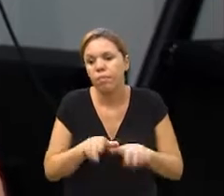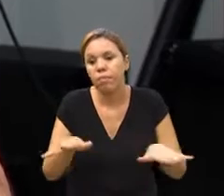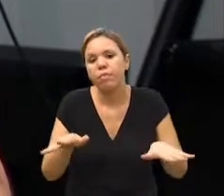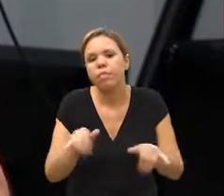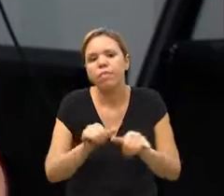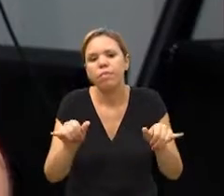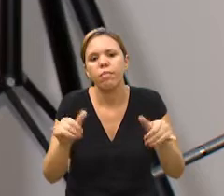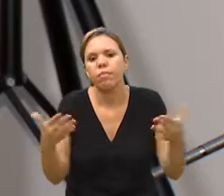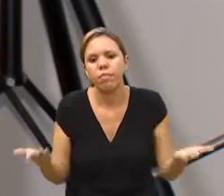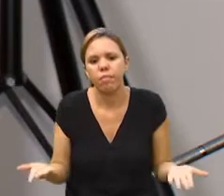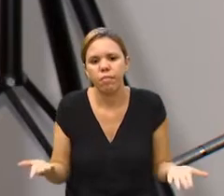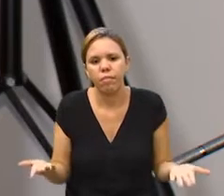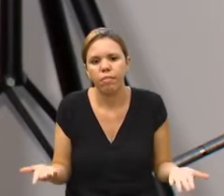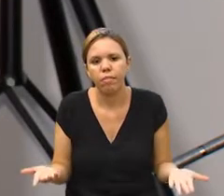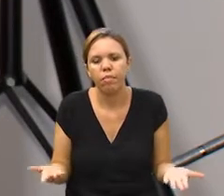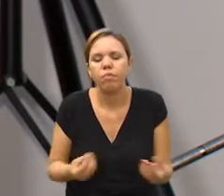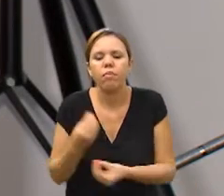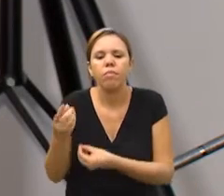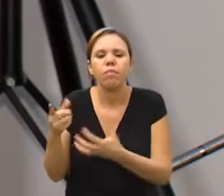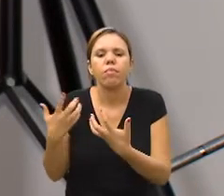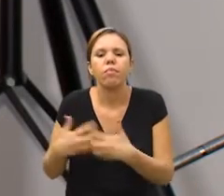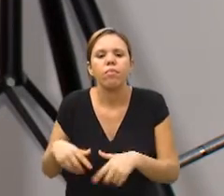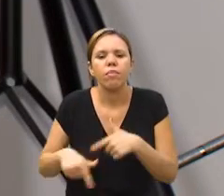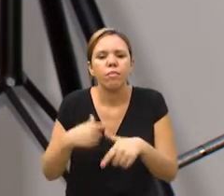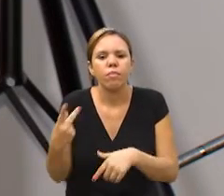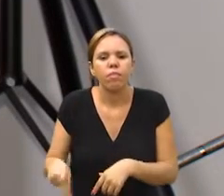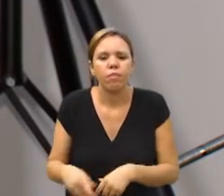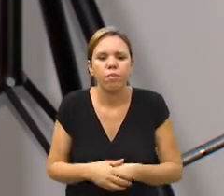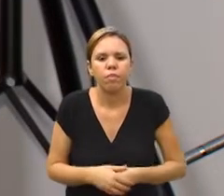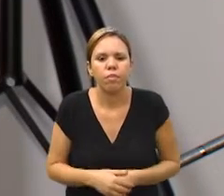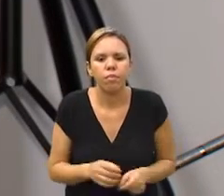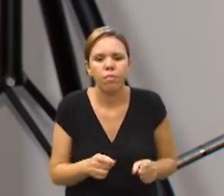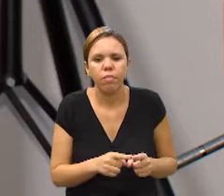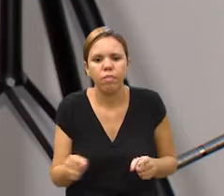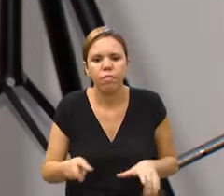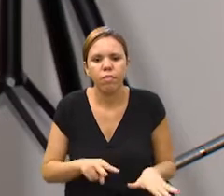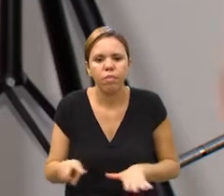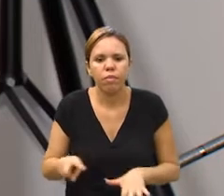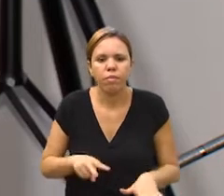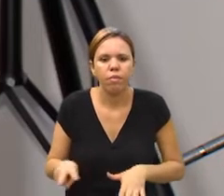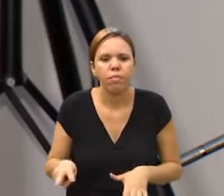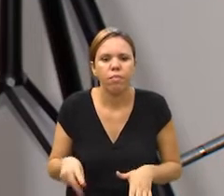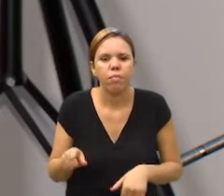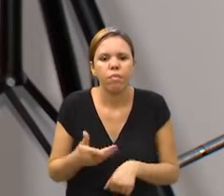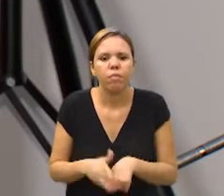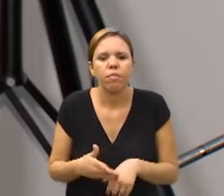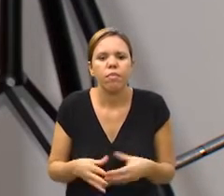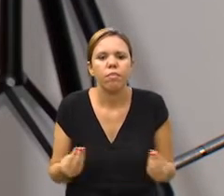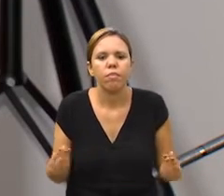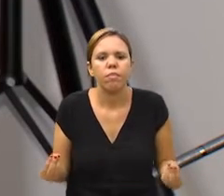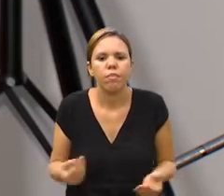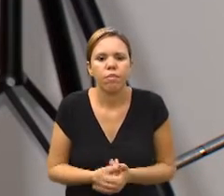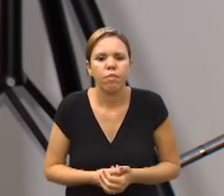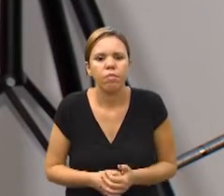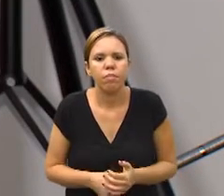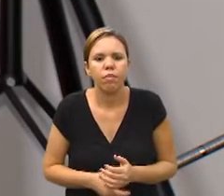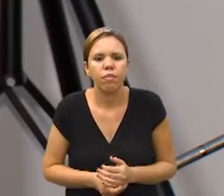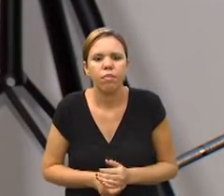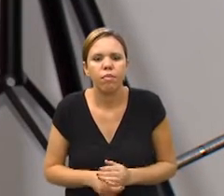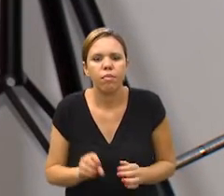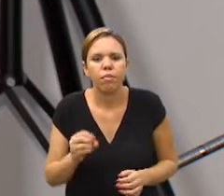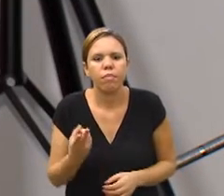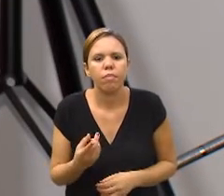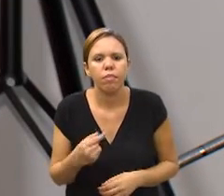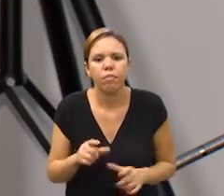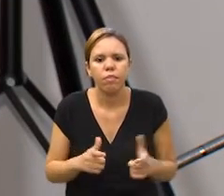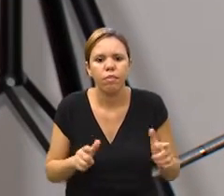Né? É isso. Ô Marcel, como que funciona a rotina de vocês? Durante a semana, assim, vocês ensaiam bastante?